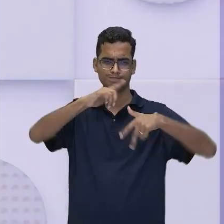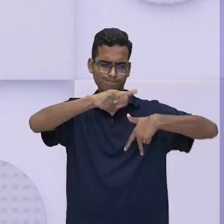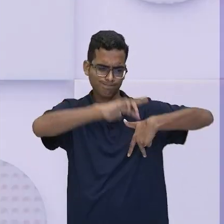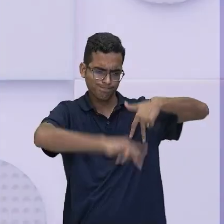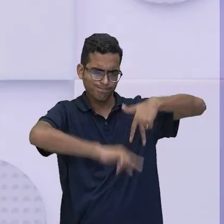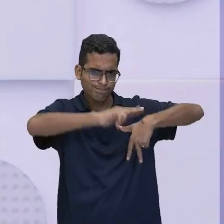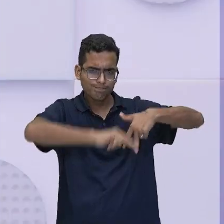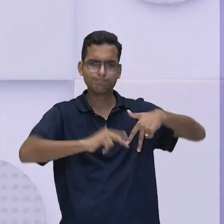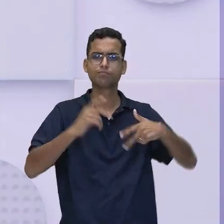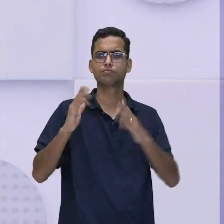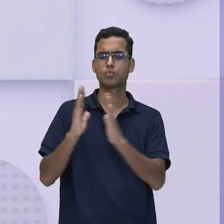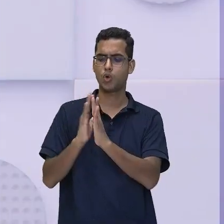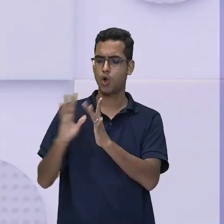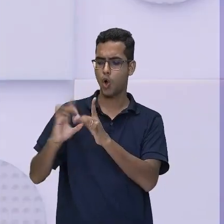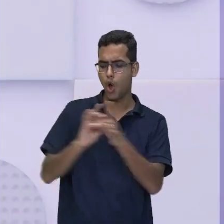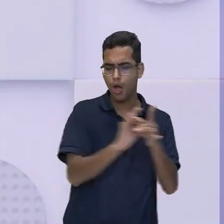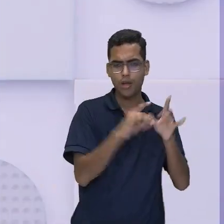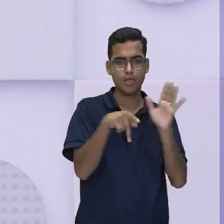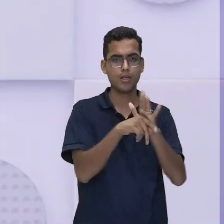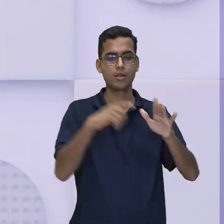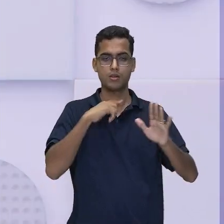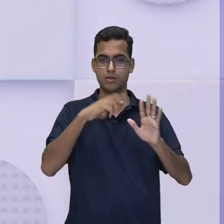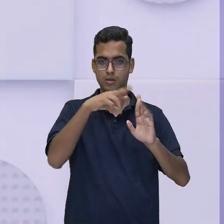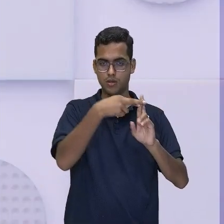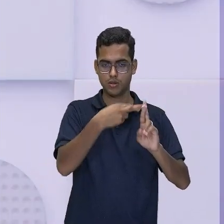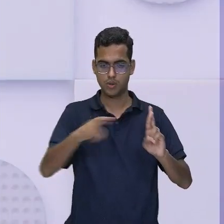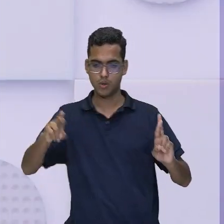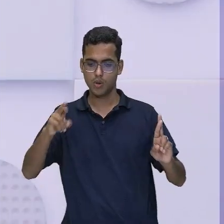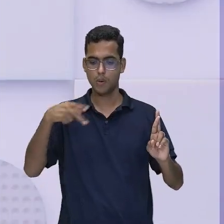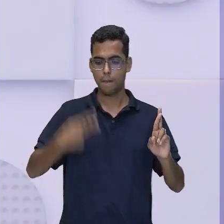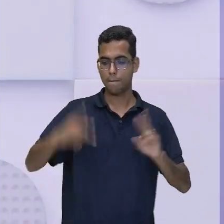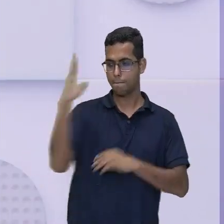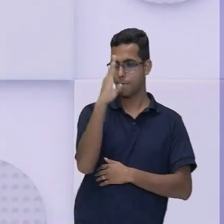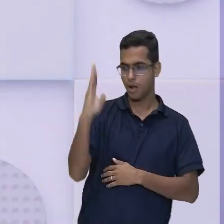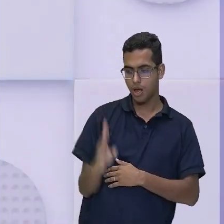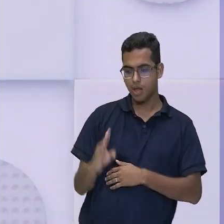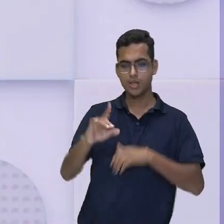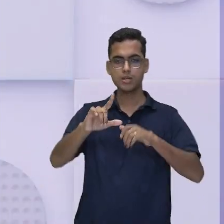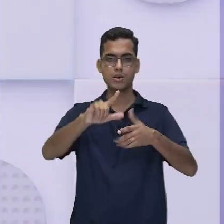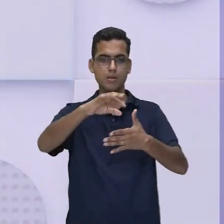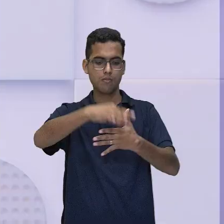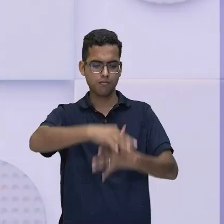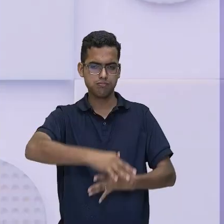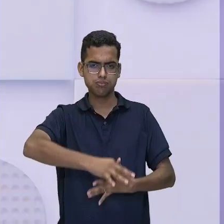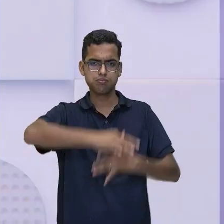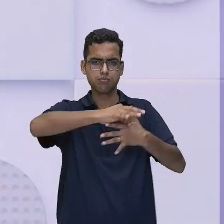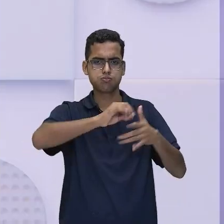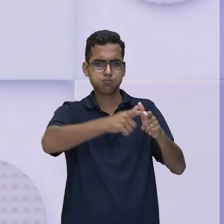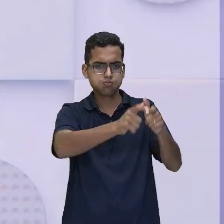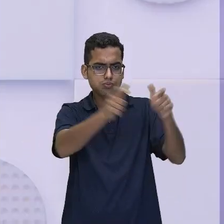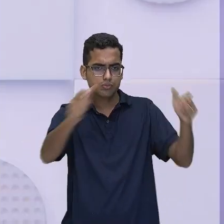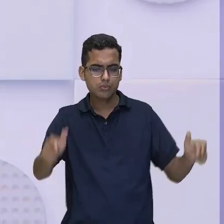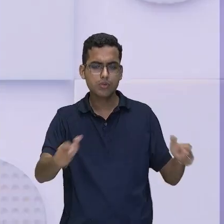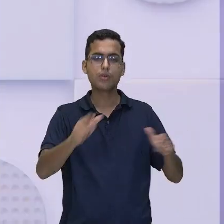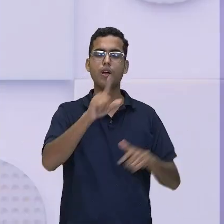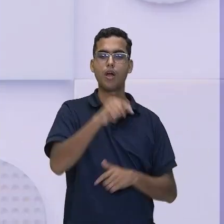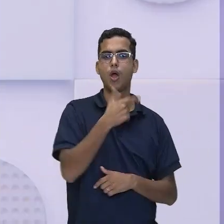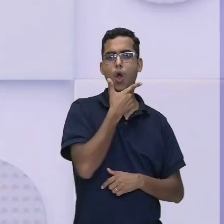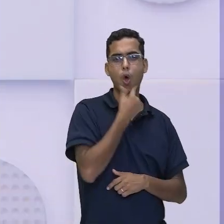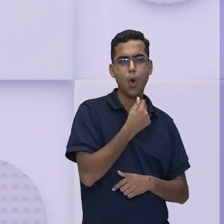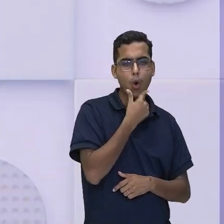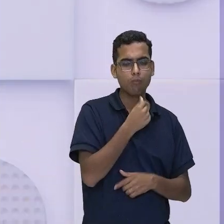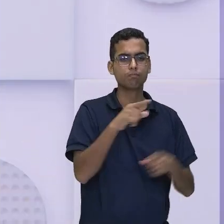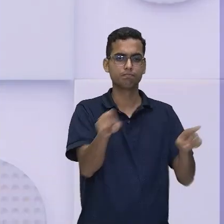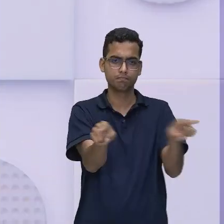no cenário religioso brasileiro, grande parte das lideranças religiosas hoje são masculinas, e ao